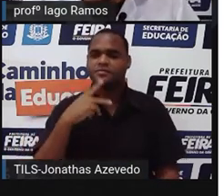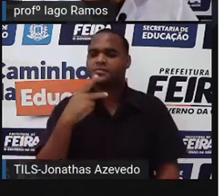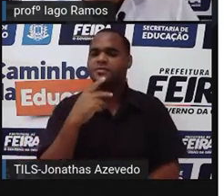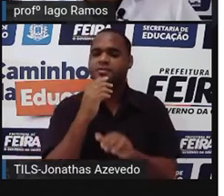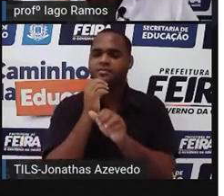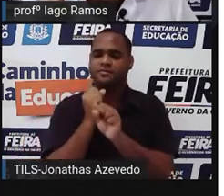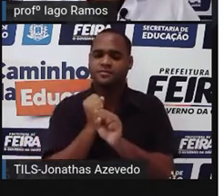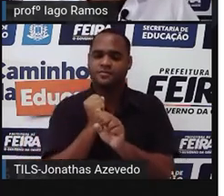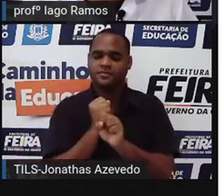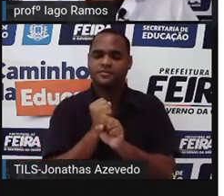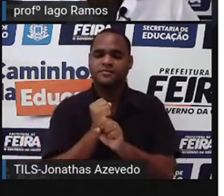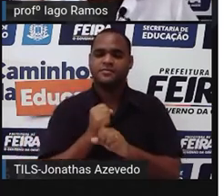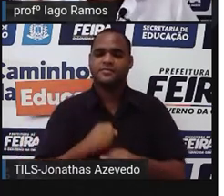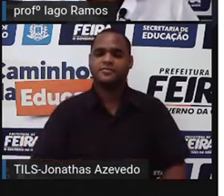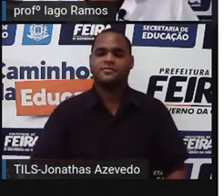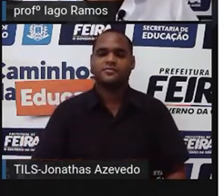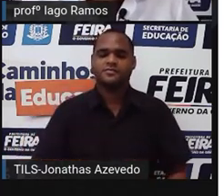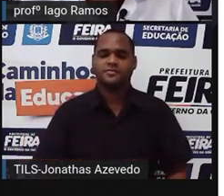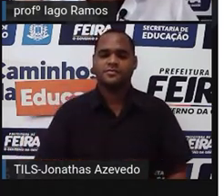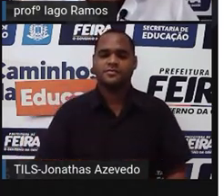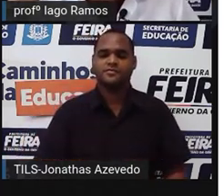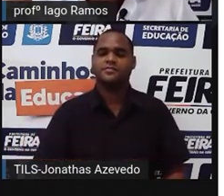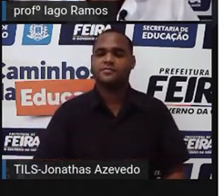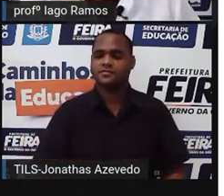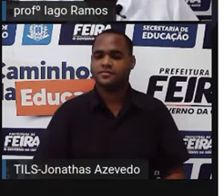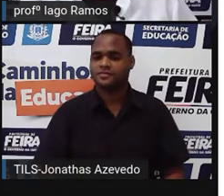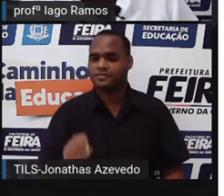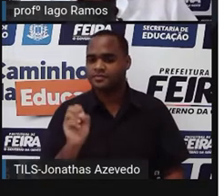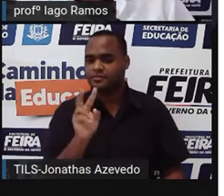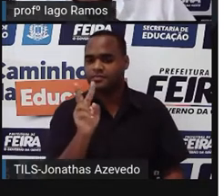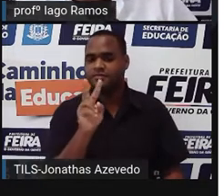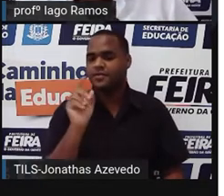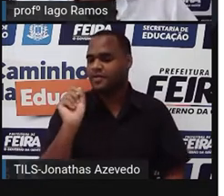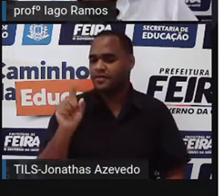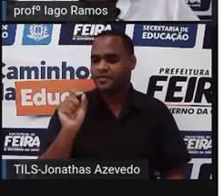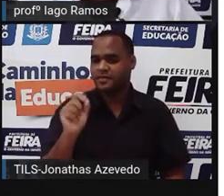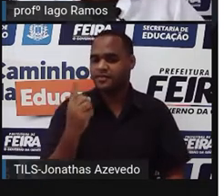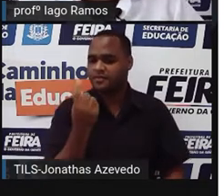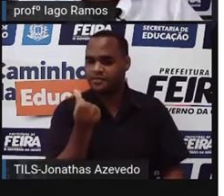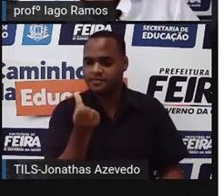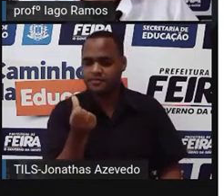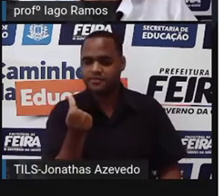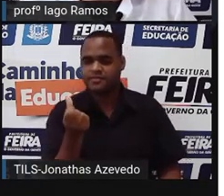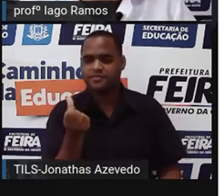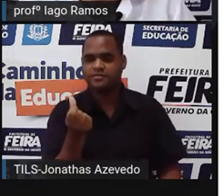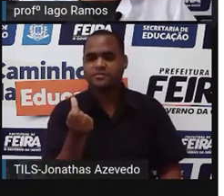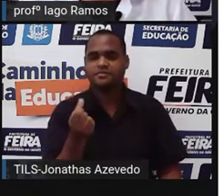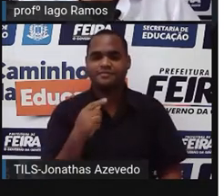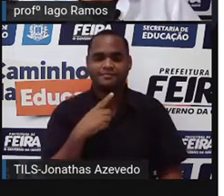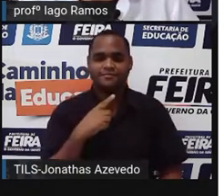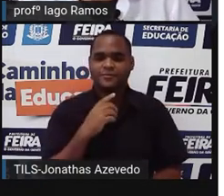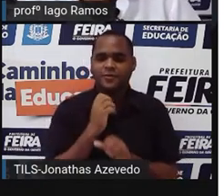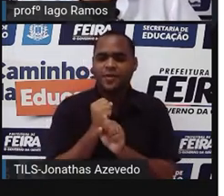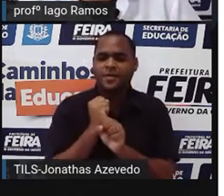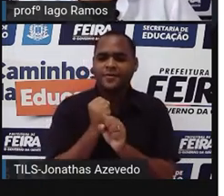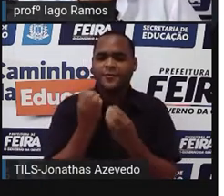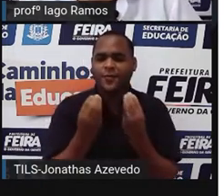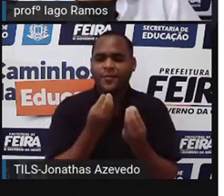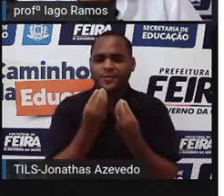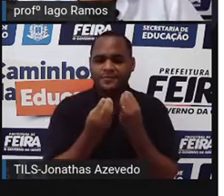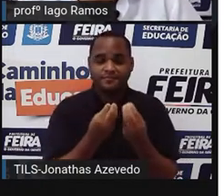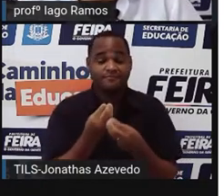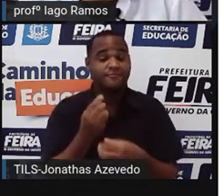soma com o valor da área do quadrado azul, que é 16. Faz a soma aí. Quanto é que dá